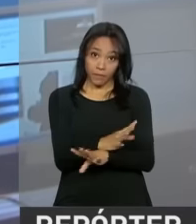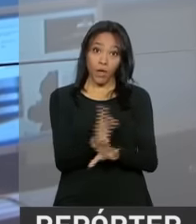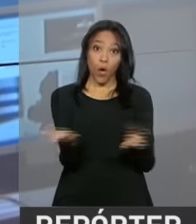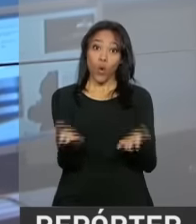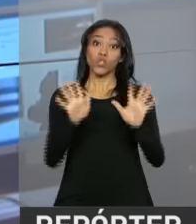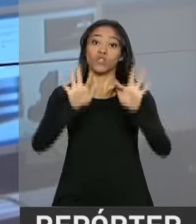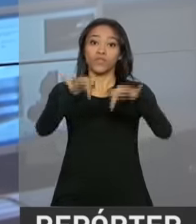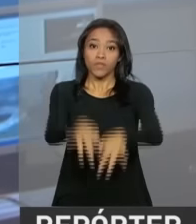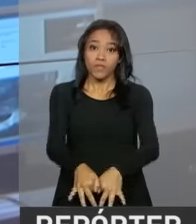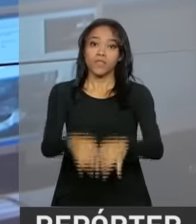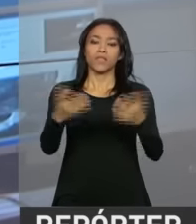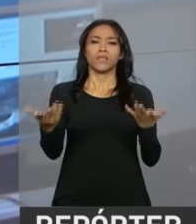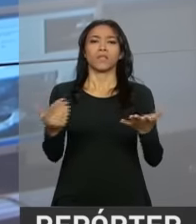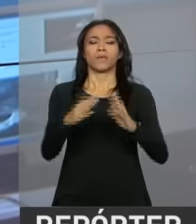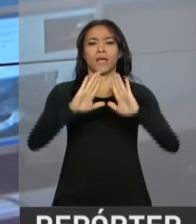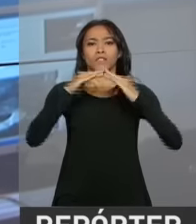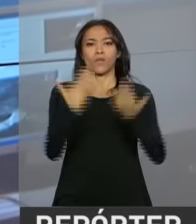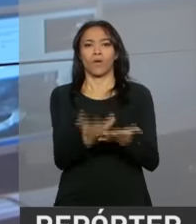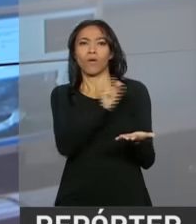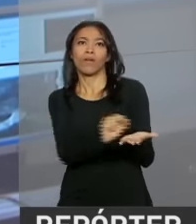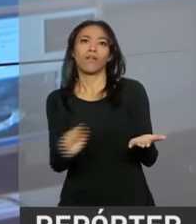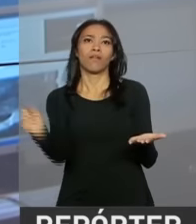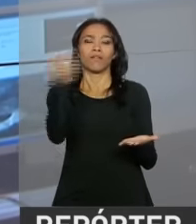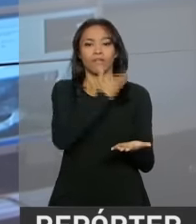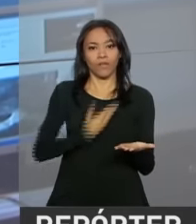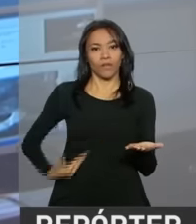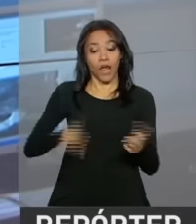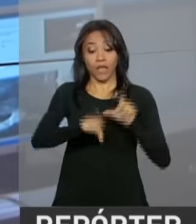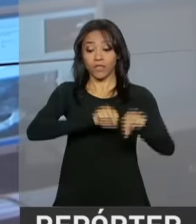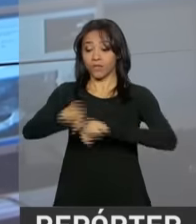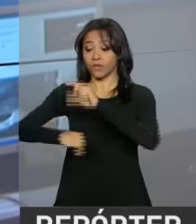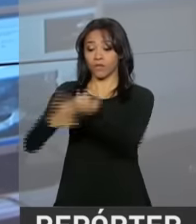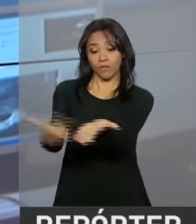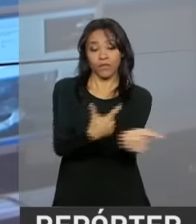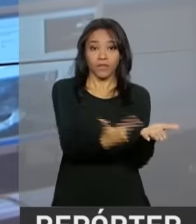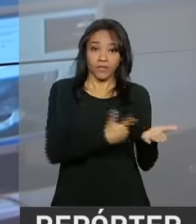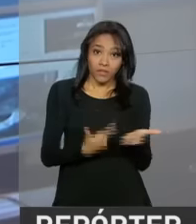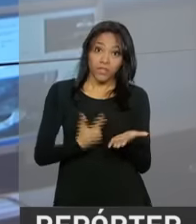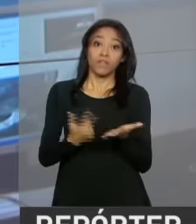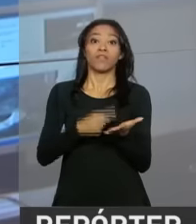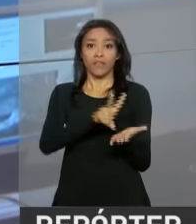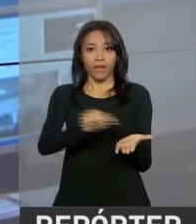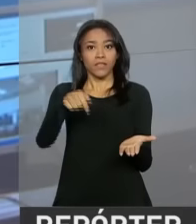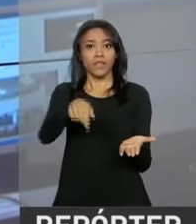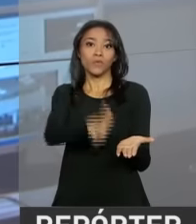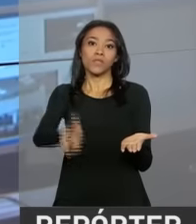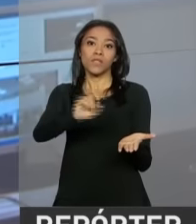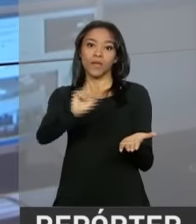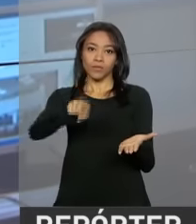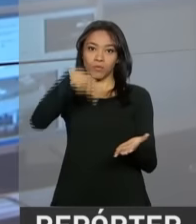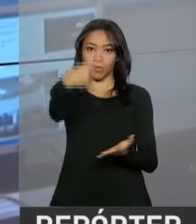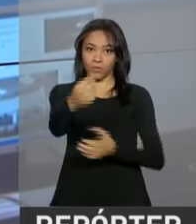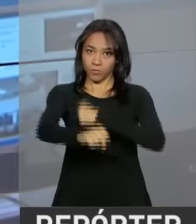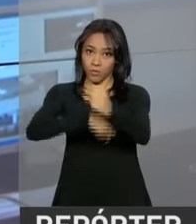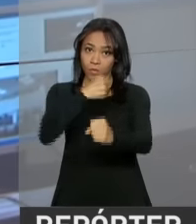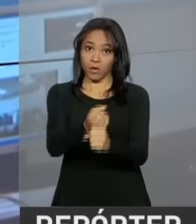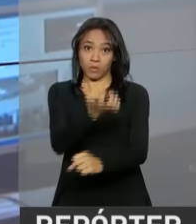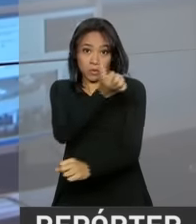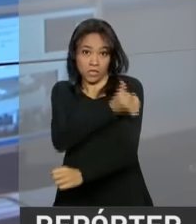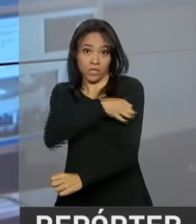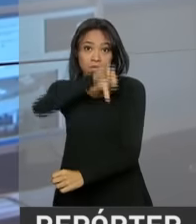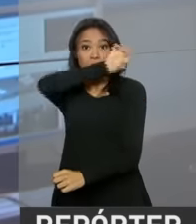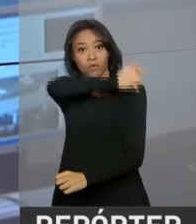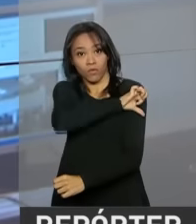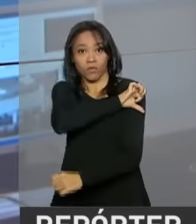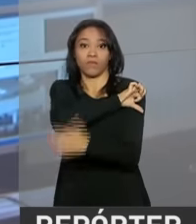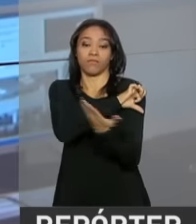as escolas públicas selecionarem os livros didáticos que serão utilizados a partir do ano que vem pelos alunos do 6º ao 9º ano do